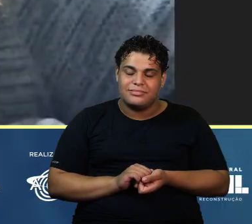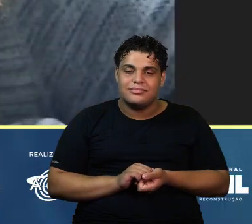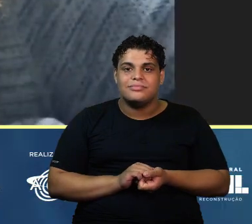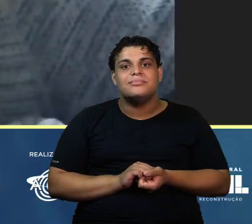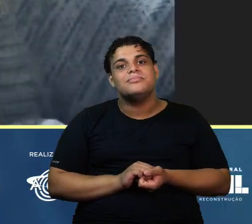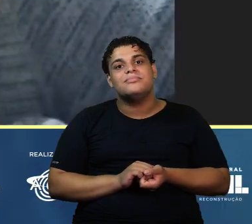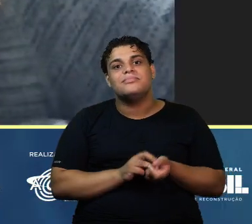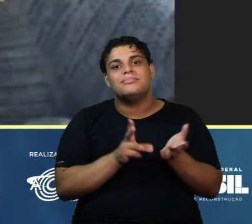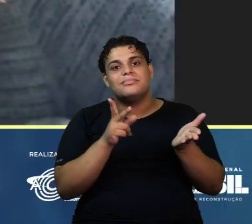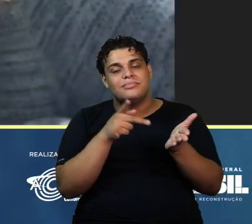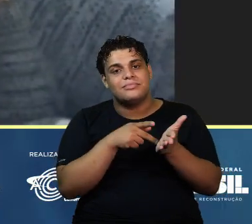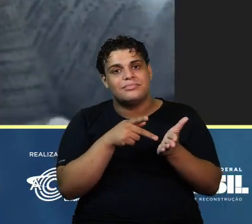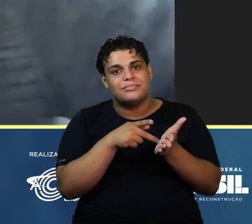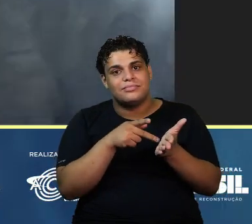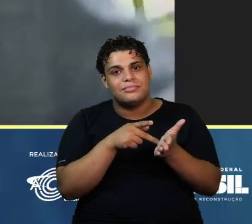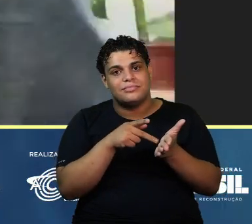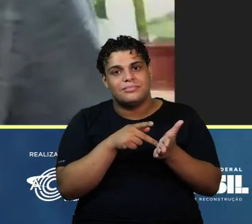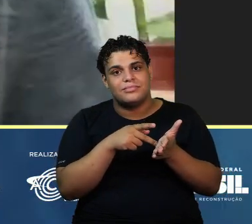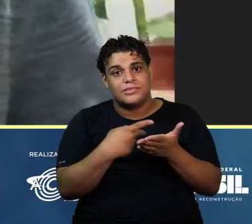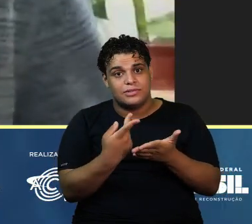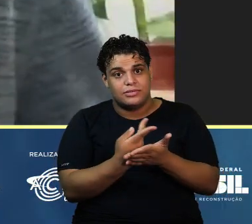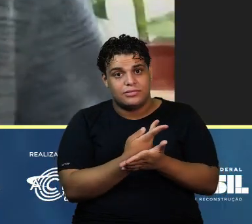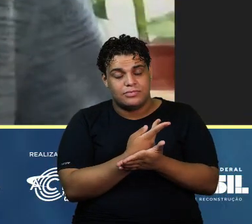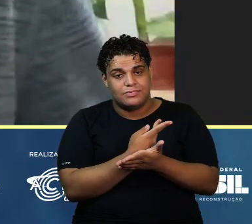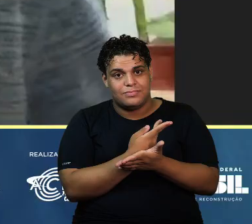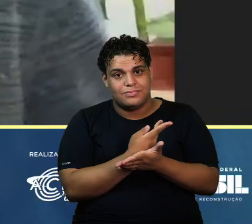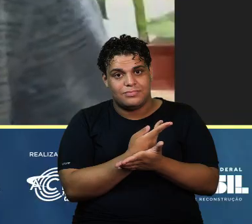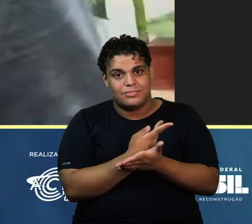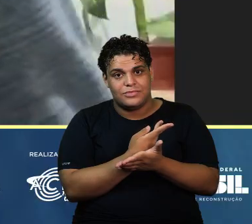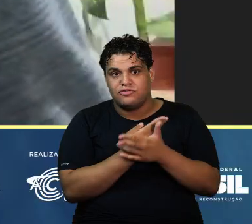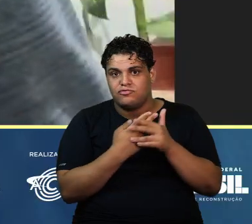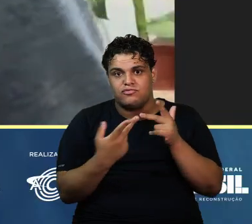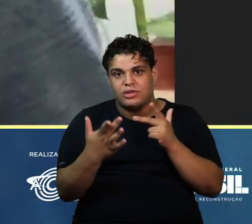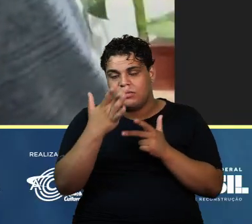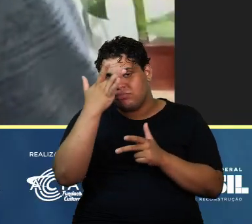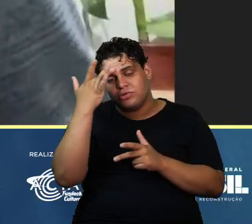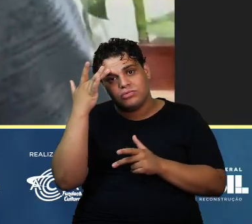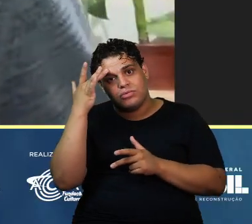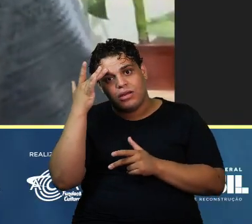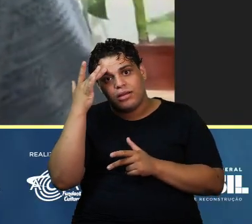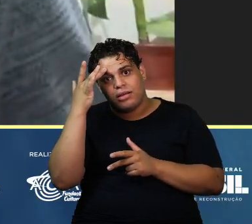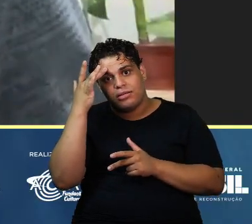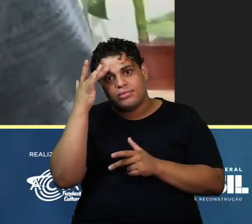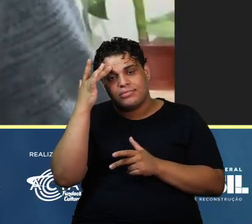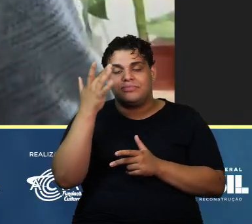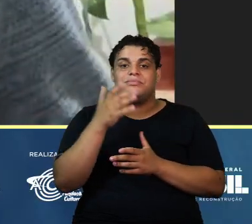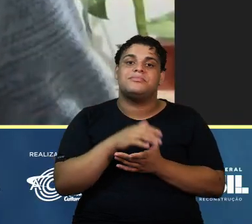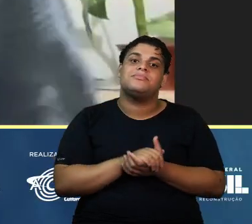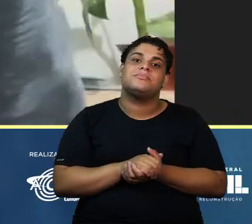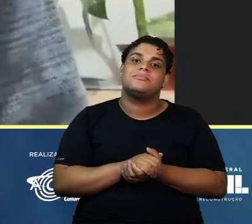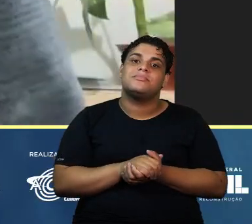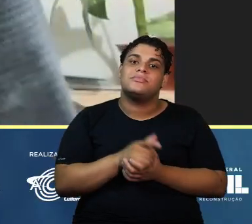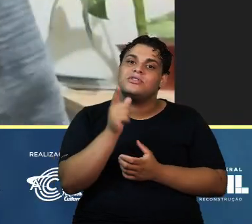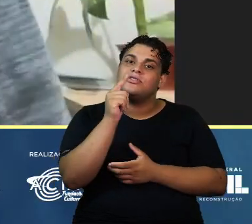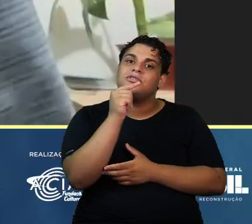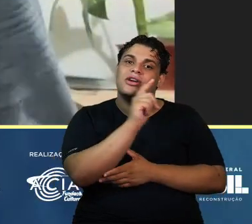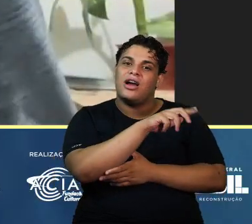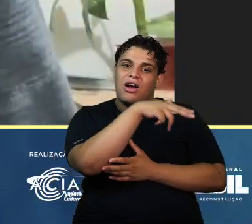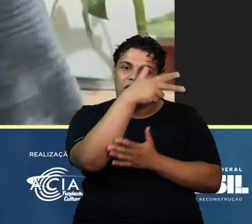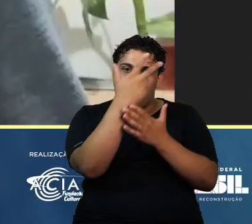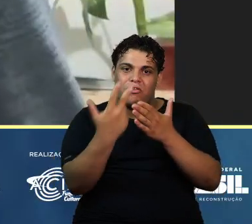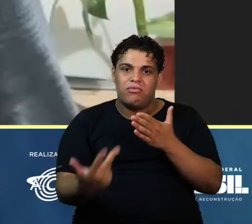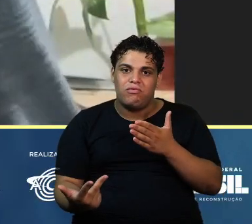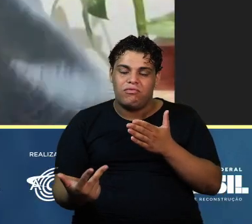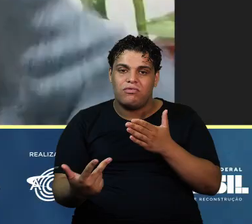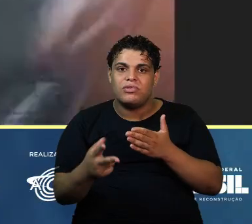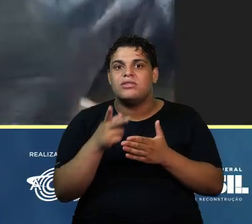Isso realmente é um fato mesmo. Tem muitas pessoas que se afogam e que falam justamente